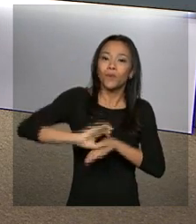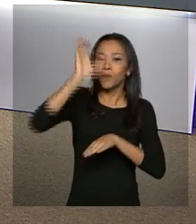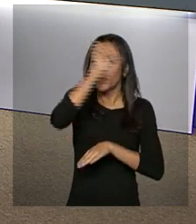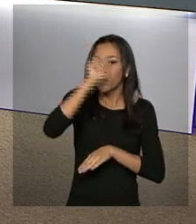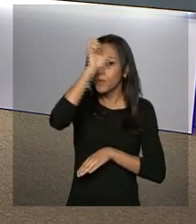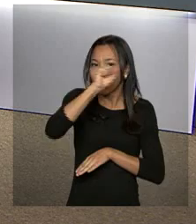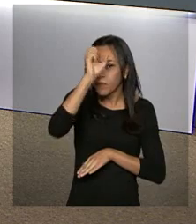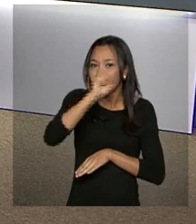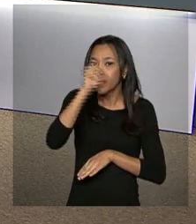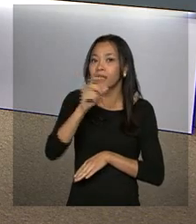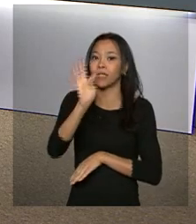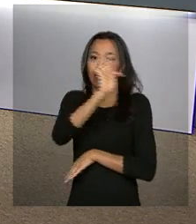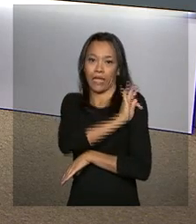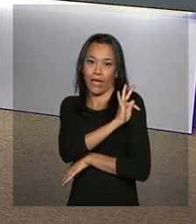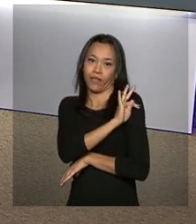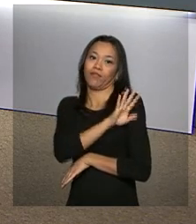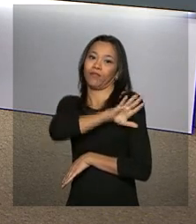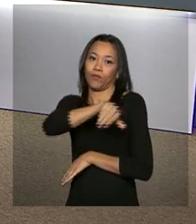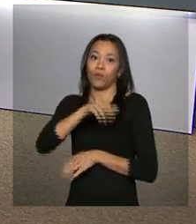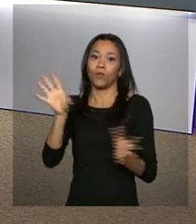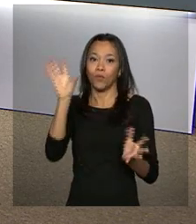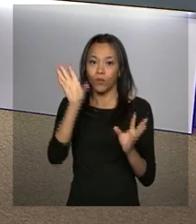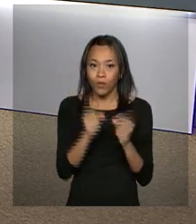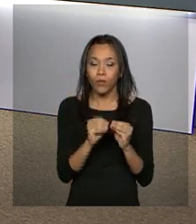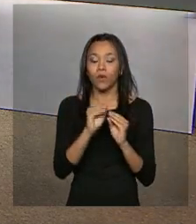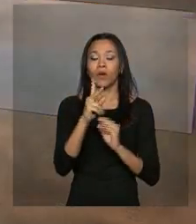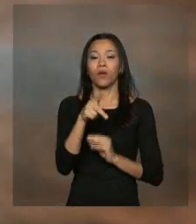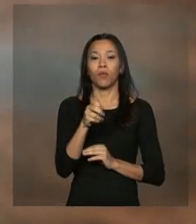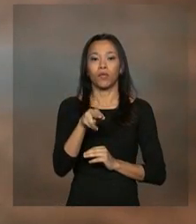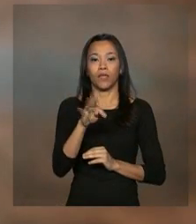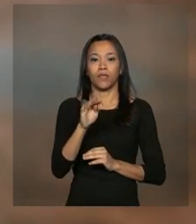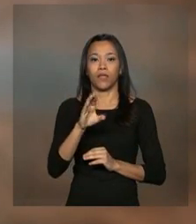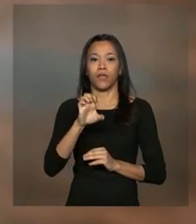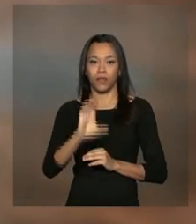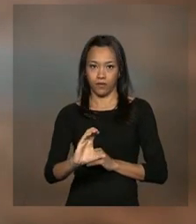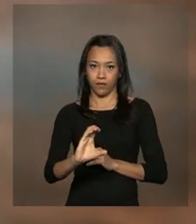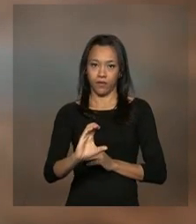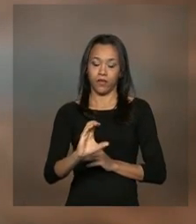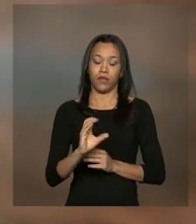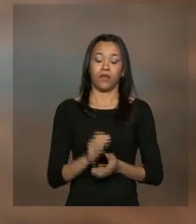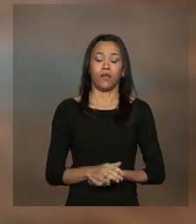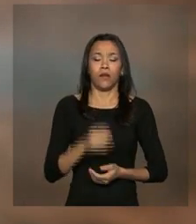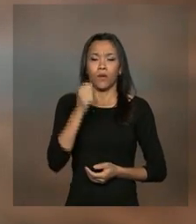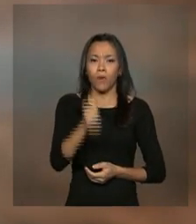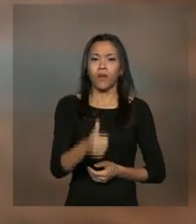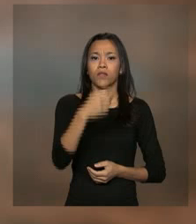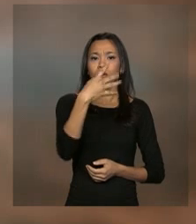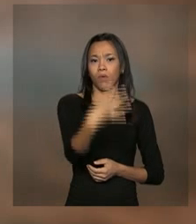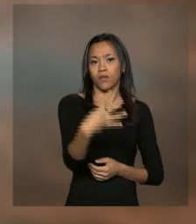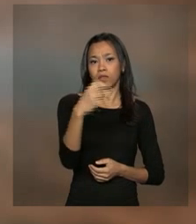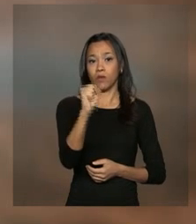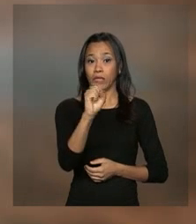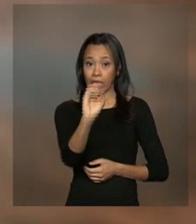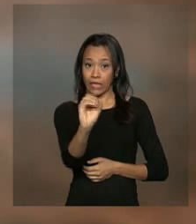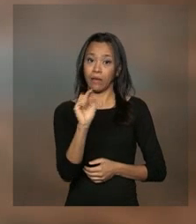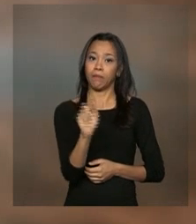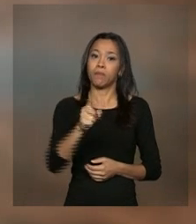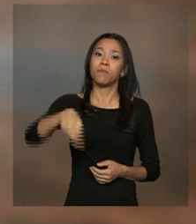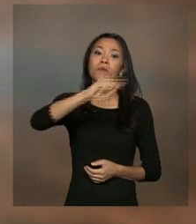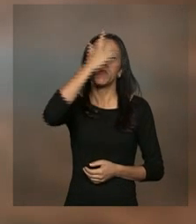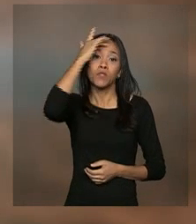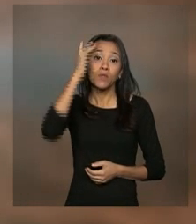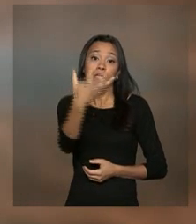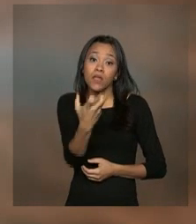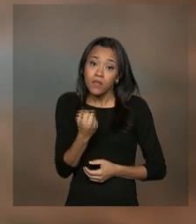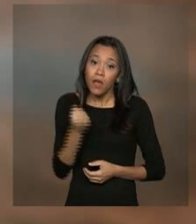Acesso ao Ensino Técnico e Emprego, Pronatec. Quase 480 mil pessoas que também recebem o